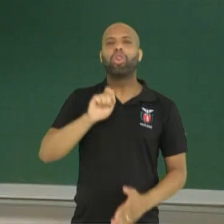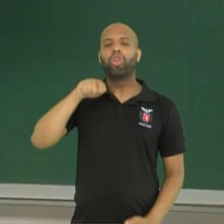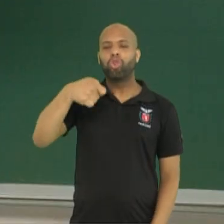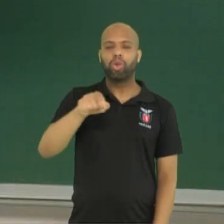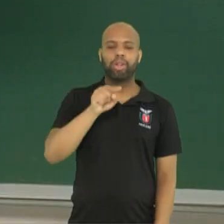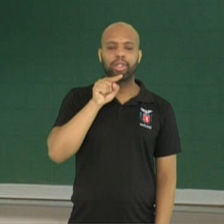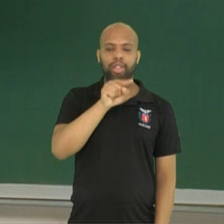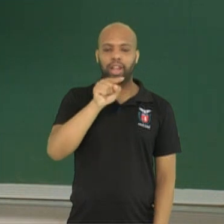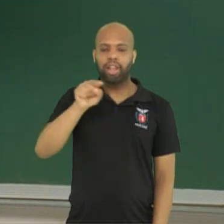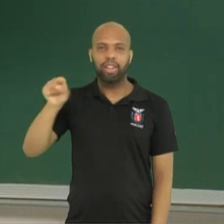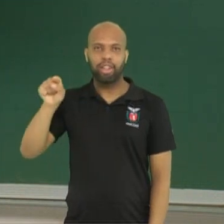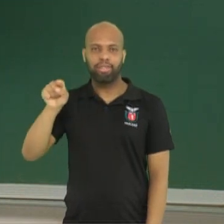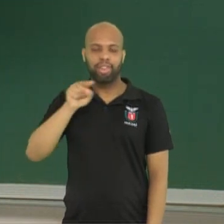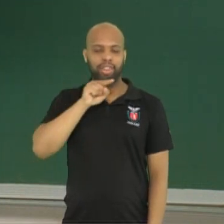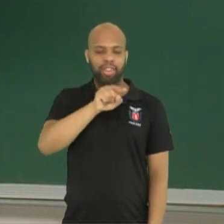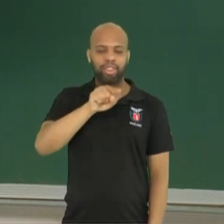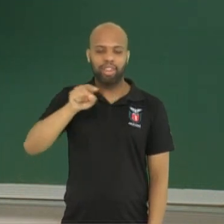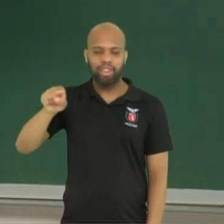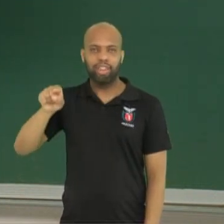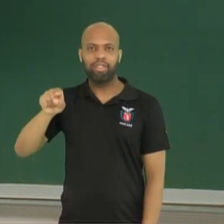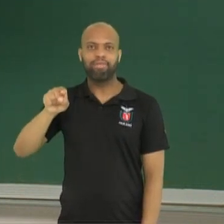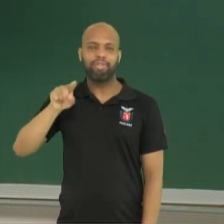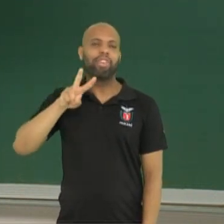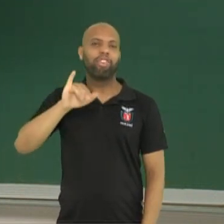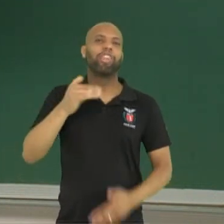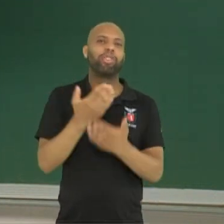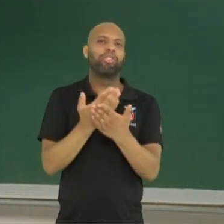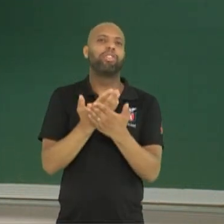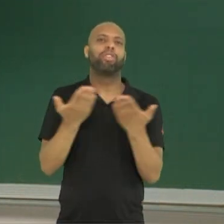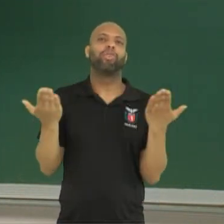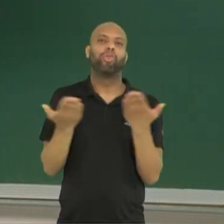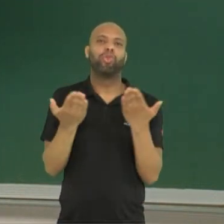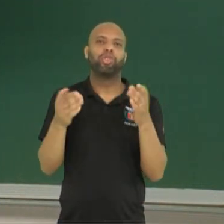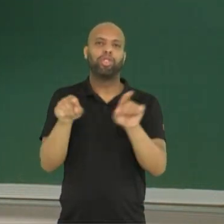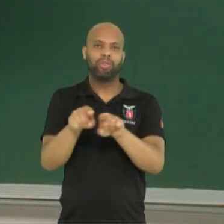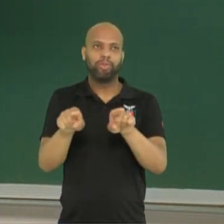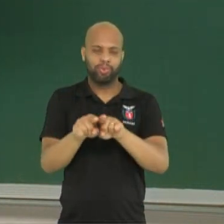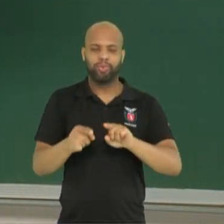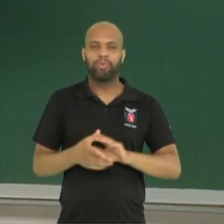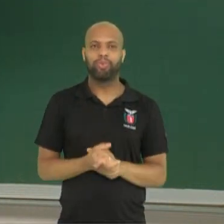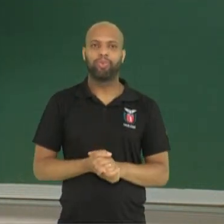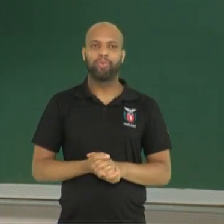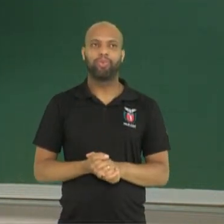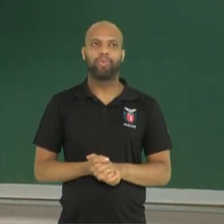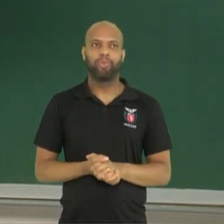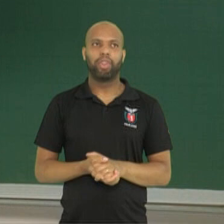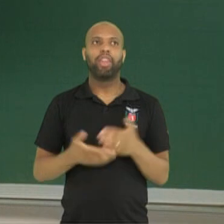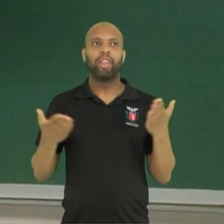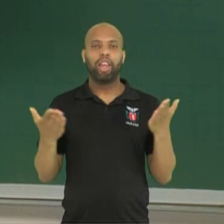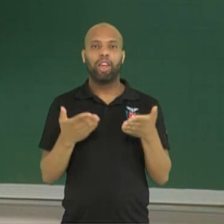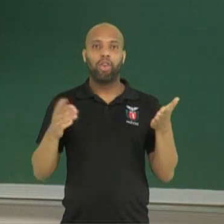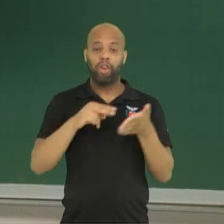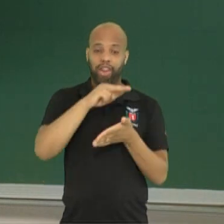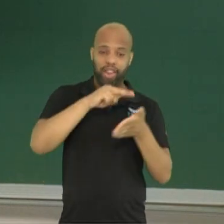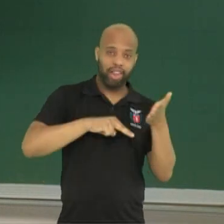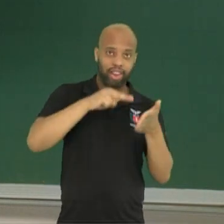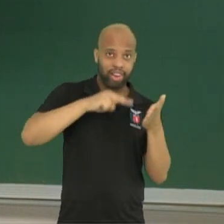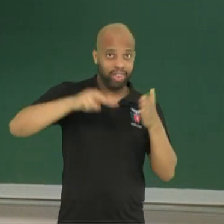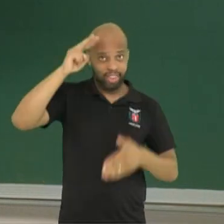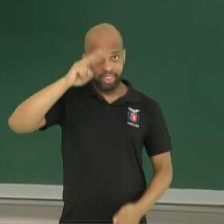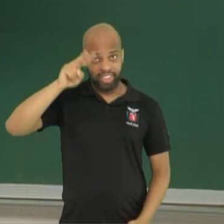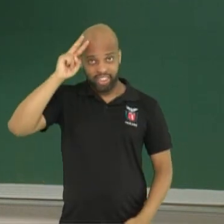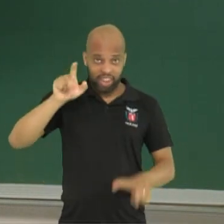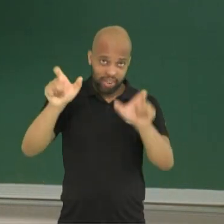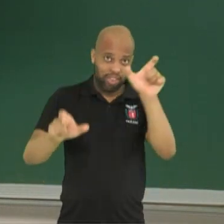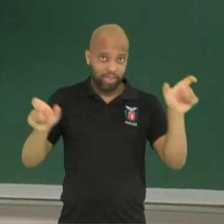das reticências, tá? Precisamente das reticências. Muito bem. Vamos então ler a nossa história,